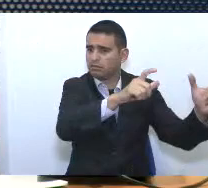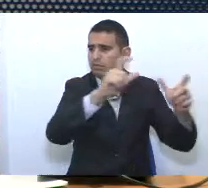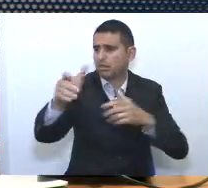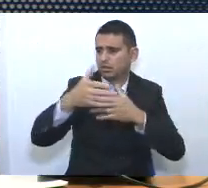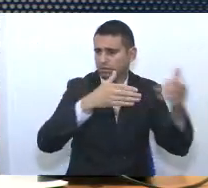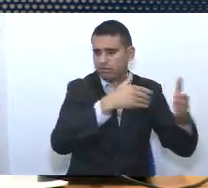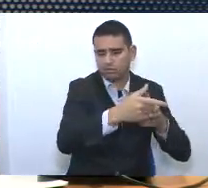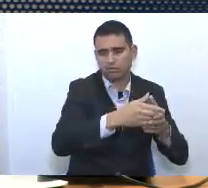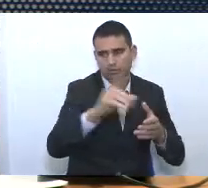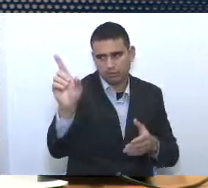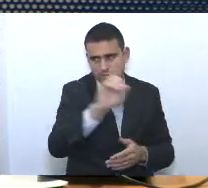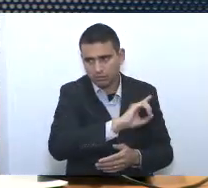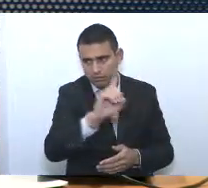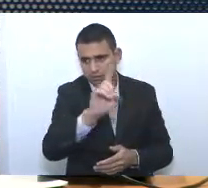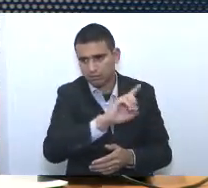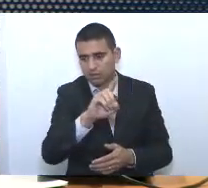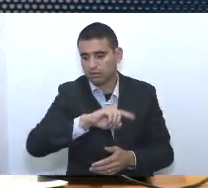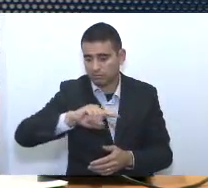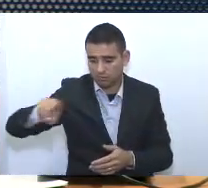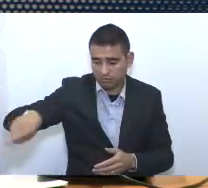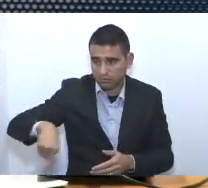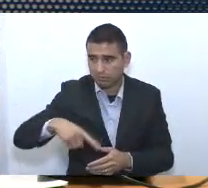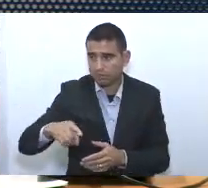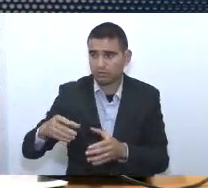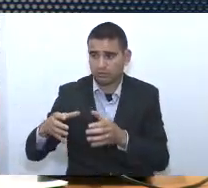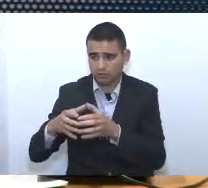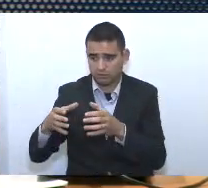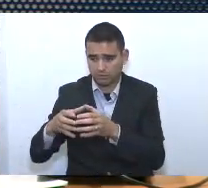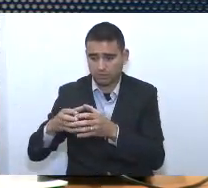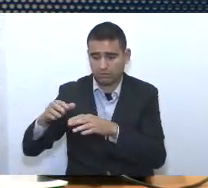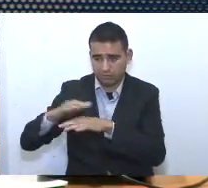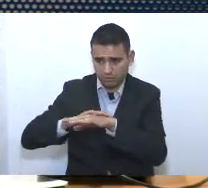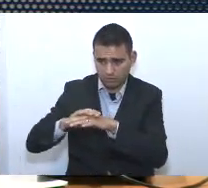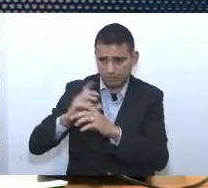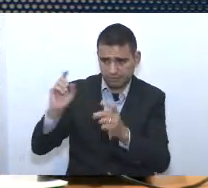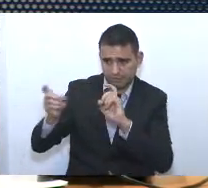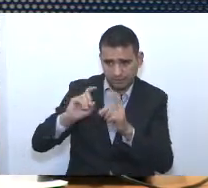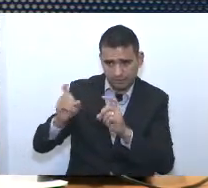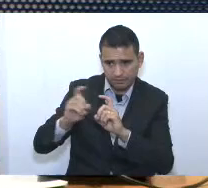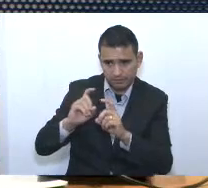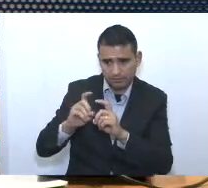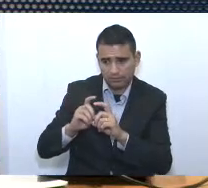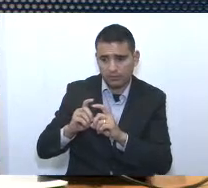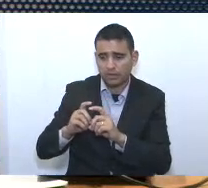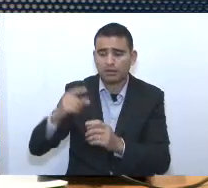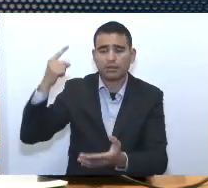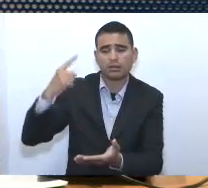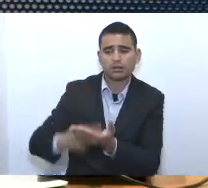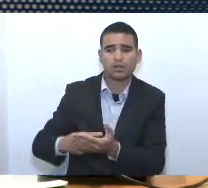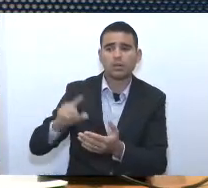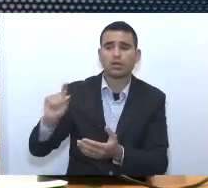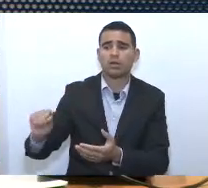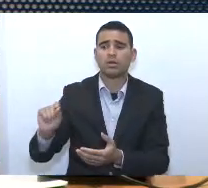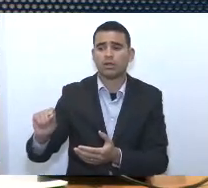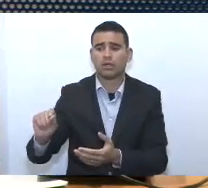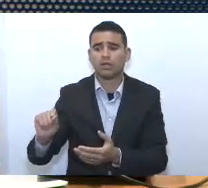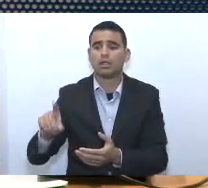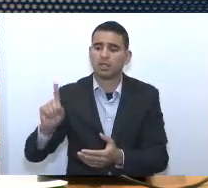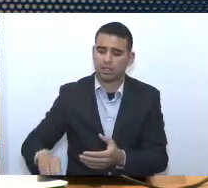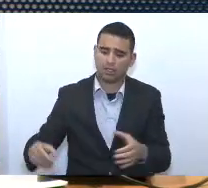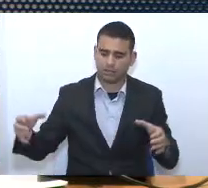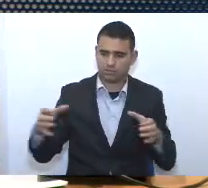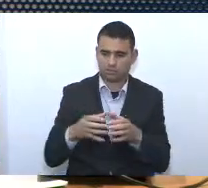para a Secretaria... Não, o que é que nós estamos nesta última reunião? Ficou definido, nós estamos montando essa estrutura